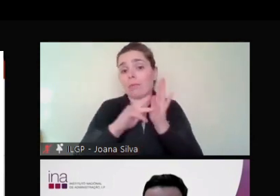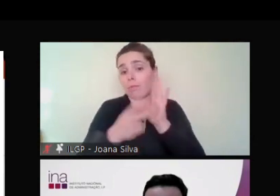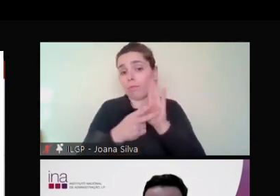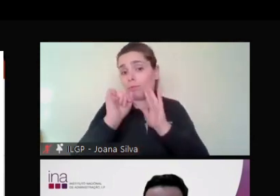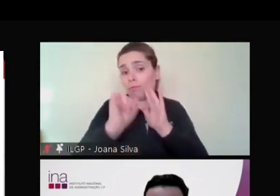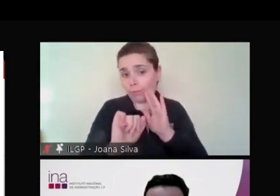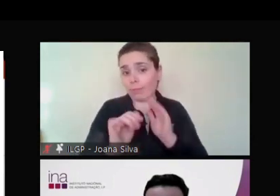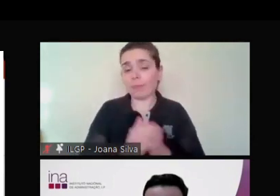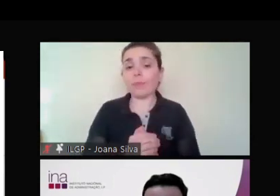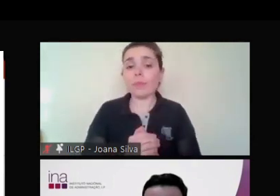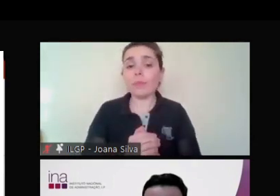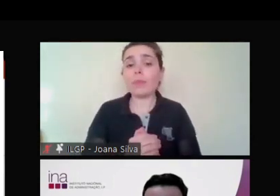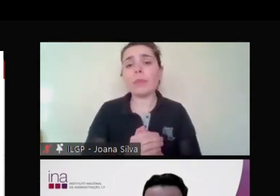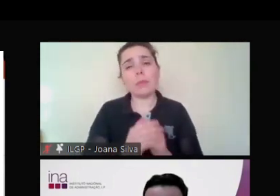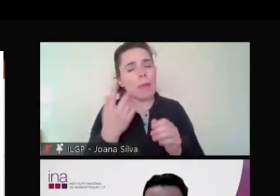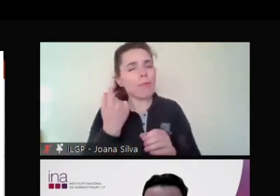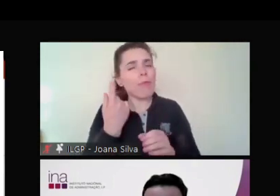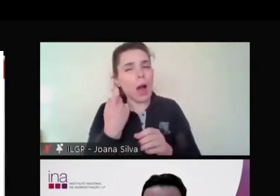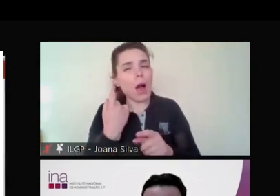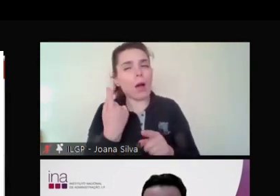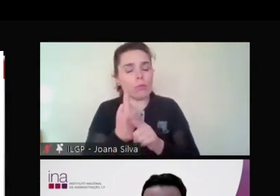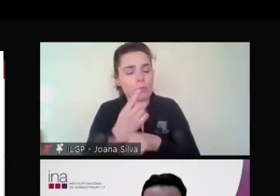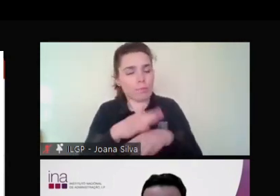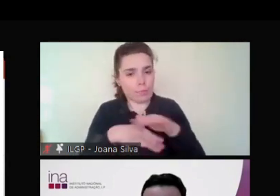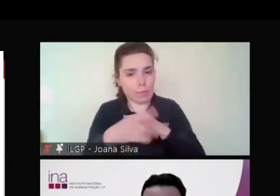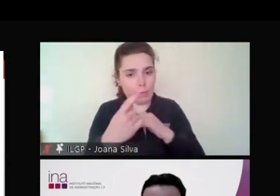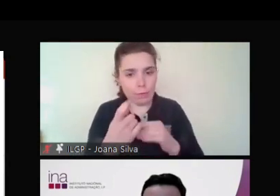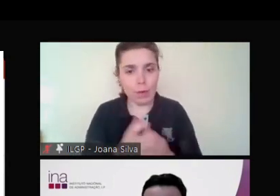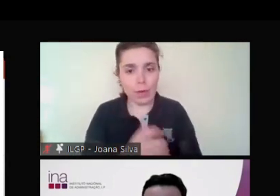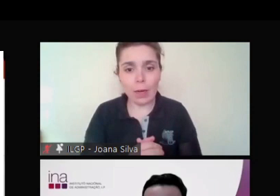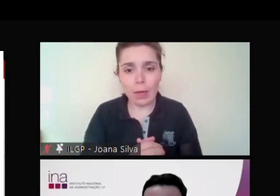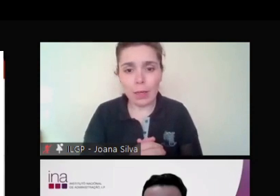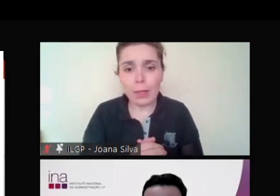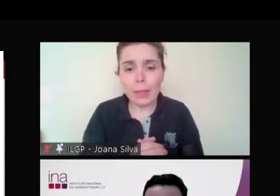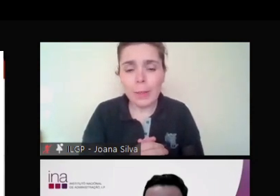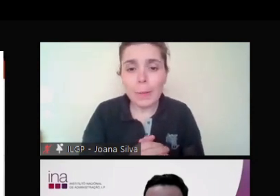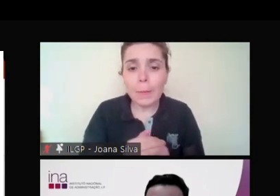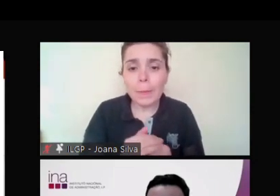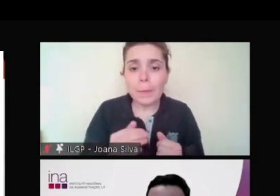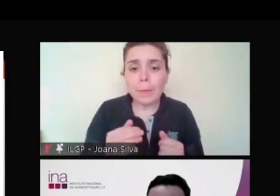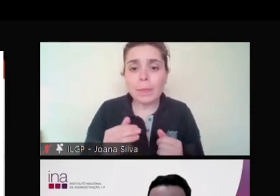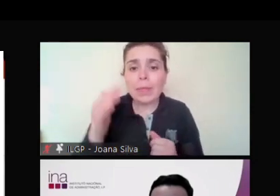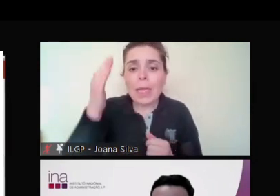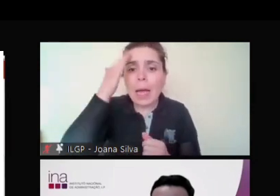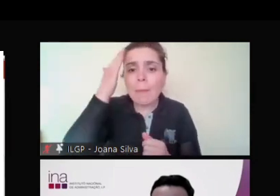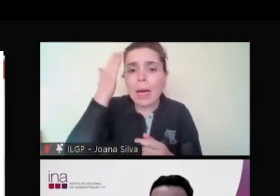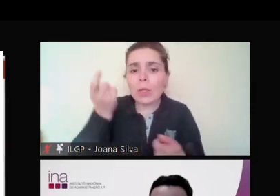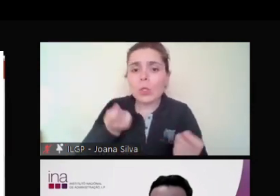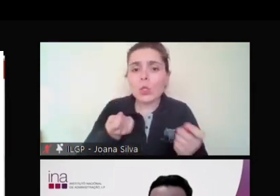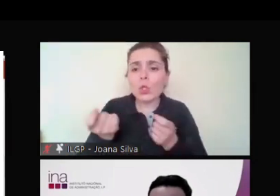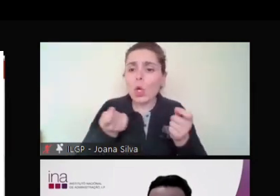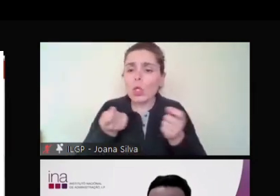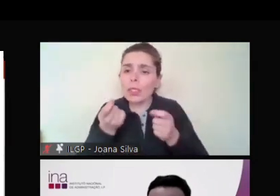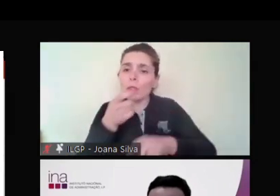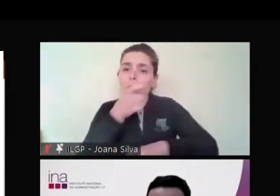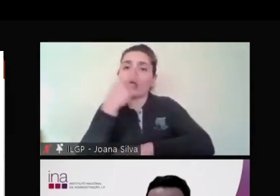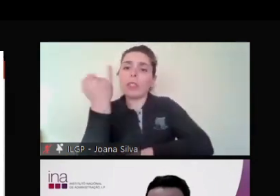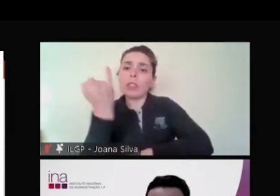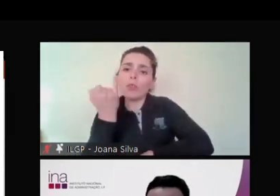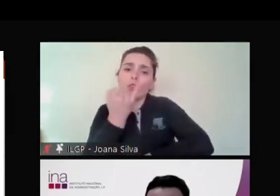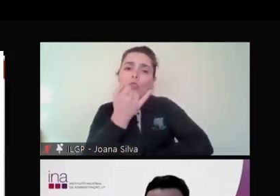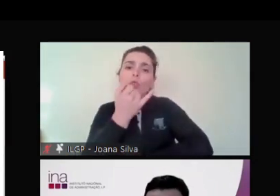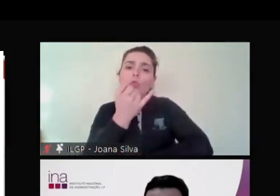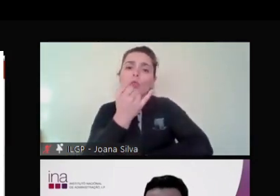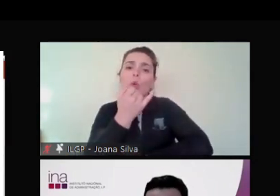fazer. Crucial o tema da interoperabilidade, por aquilo que eu disse há pouco, nós acreditamos mesmo muito que o